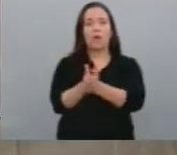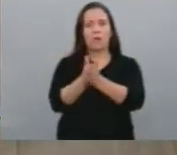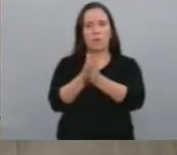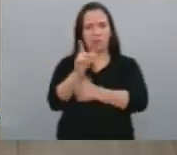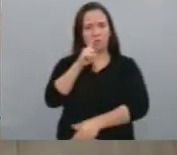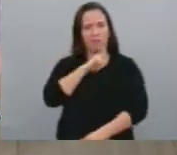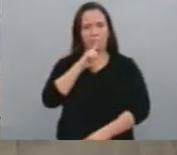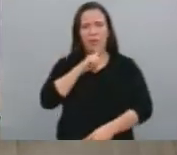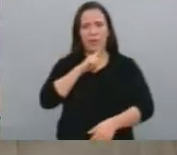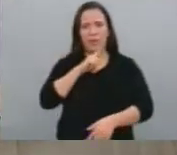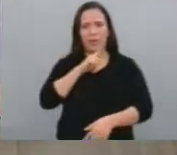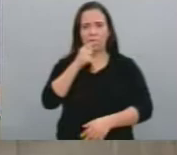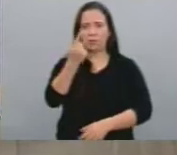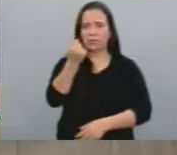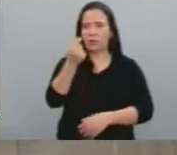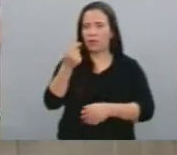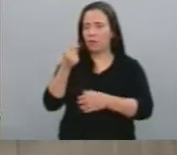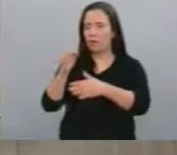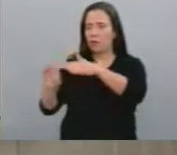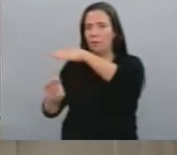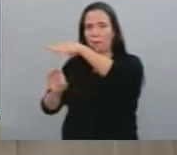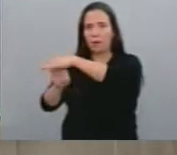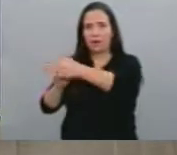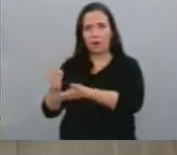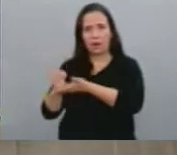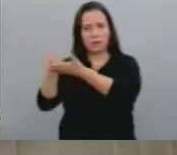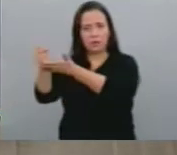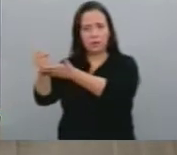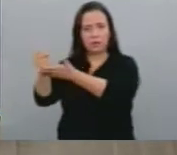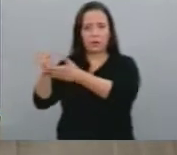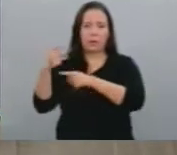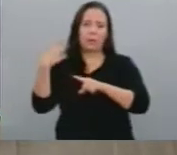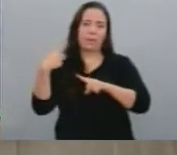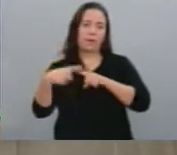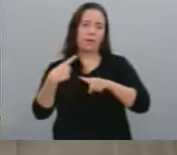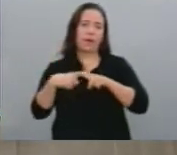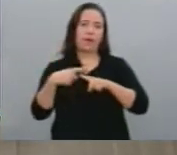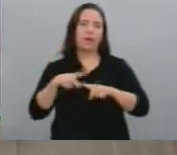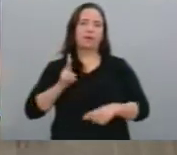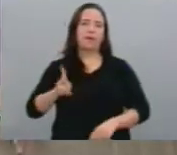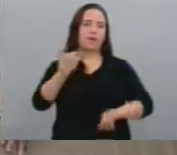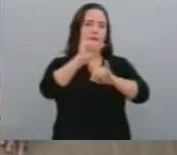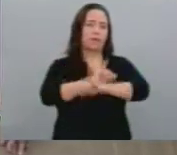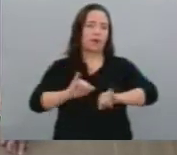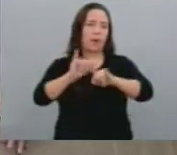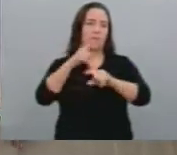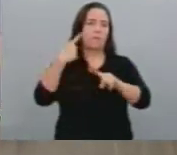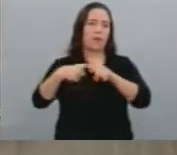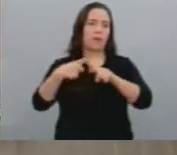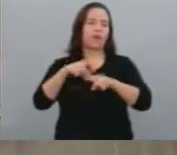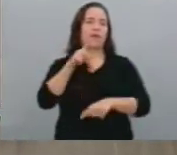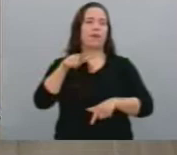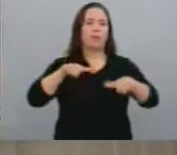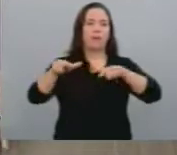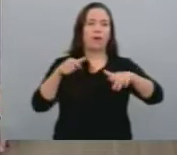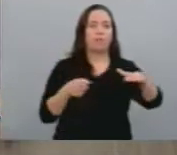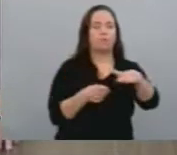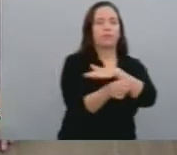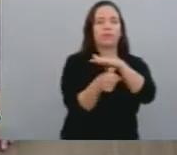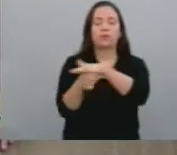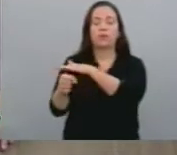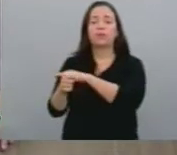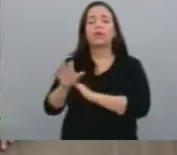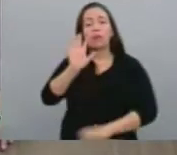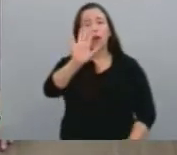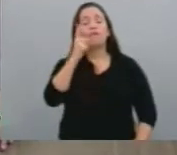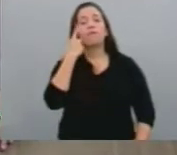infraestrutura para grandes corporações. Mas aí tem um discurso, mas isso gera arrecadação, isso gera emprego. Vamos contabilizar quantos